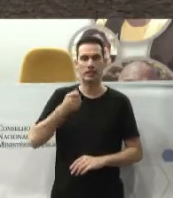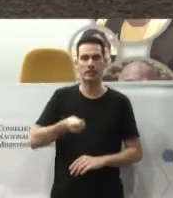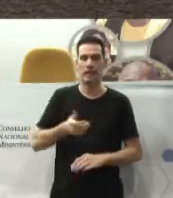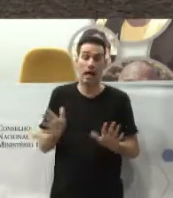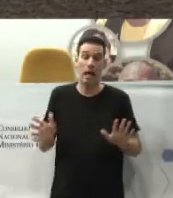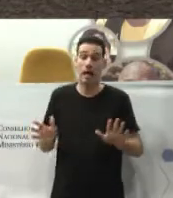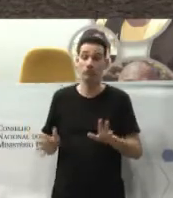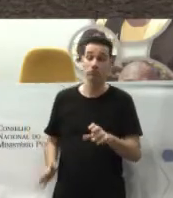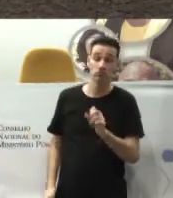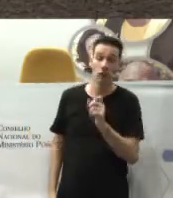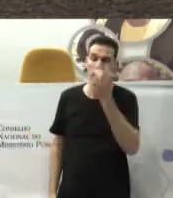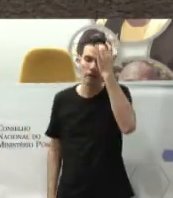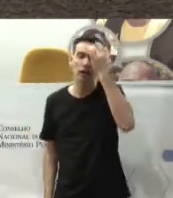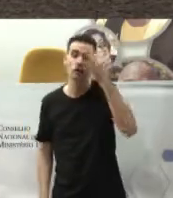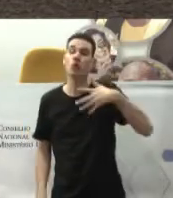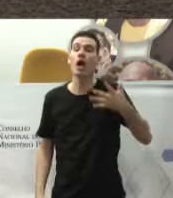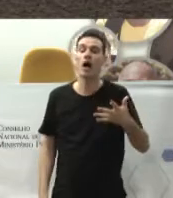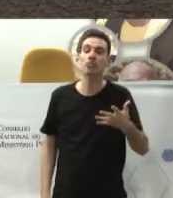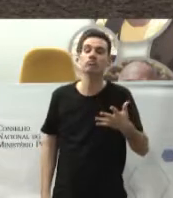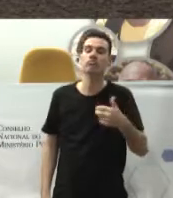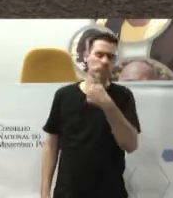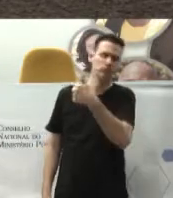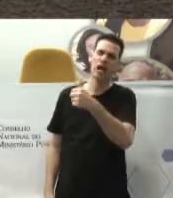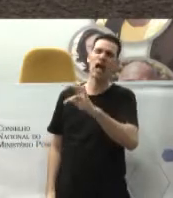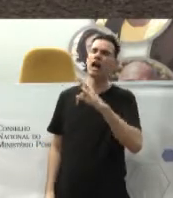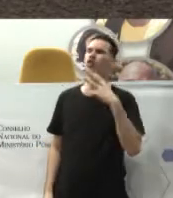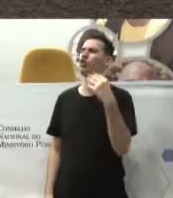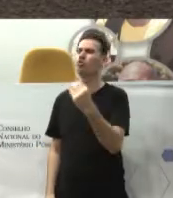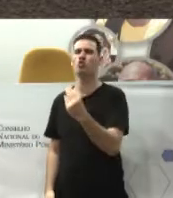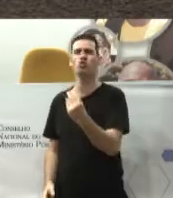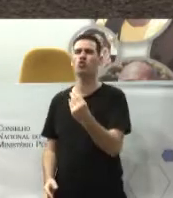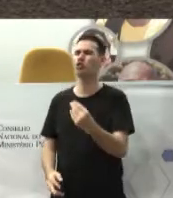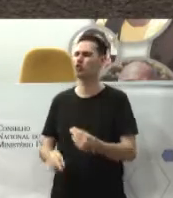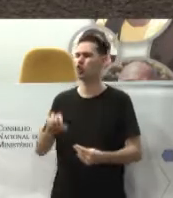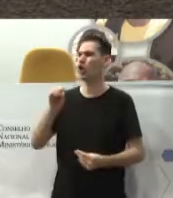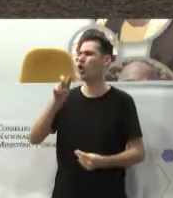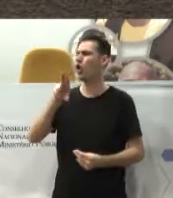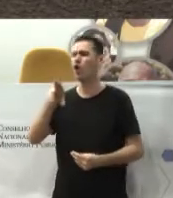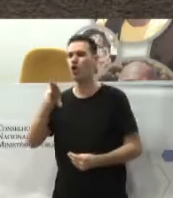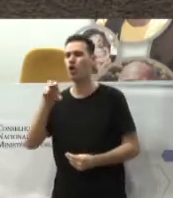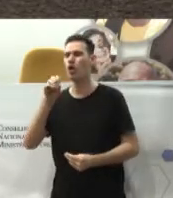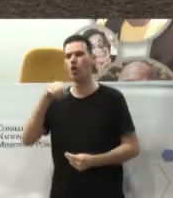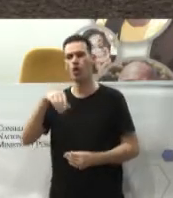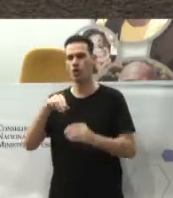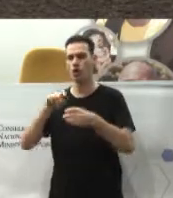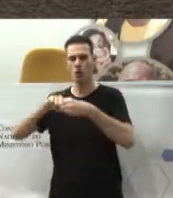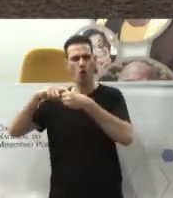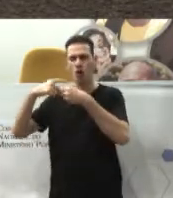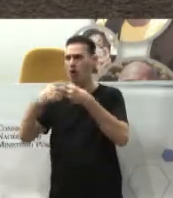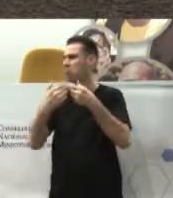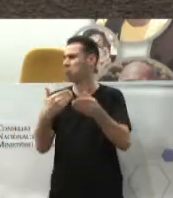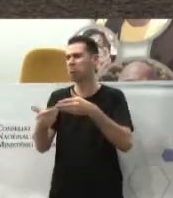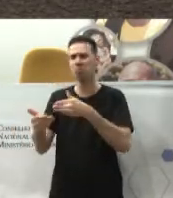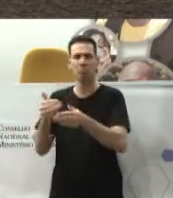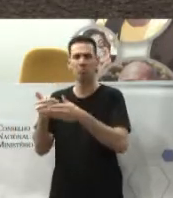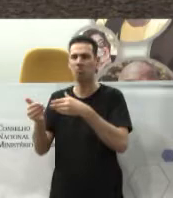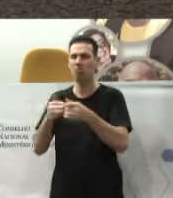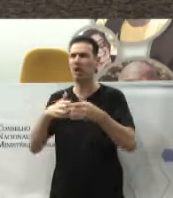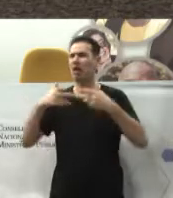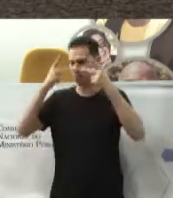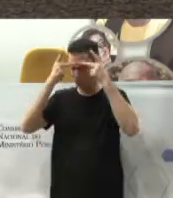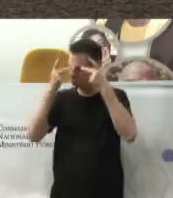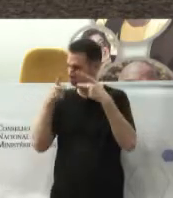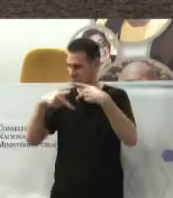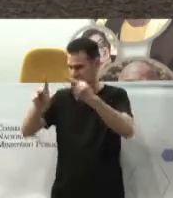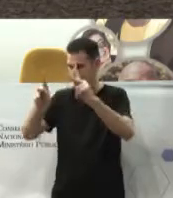vou fazer do jeito mais fácil. É todo mundo solidário. Não importa, entrou contra um, não entrou contra... Problema. Depois vocês se resolvam entre vocês.